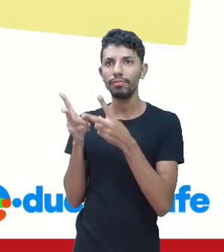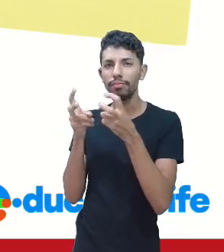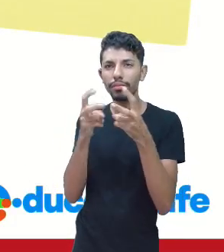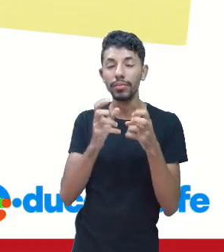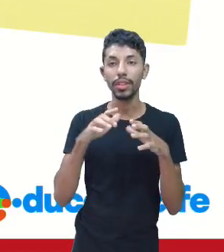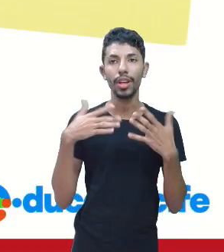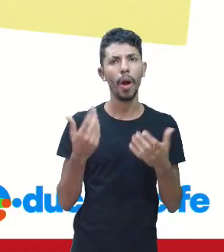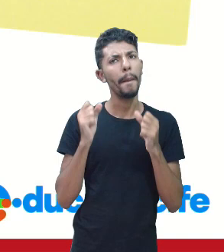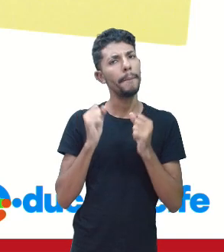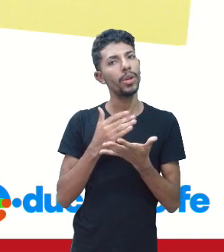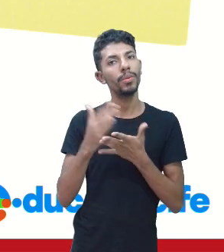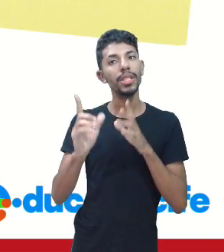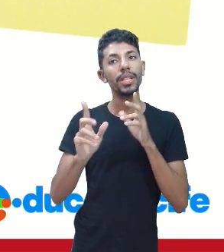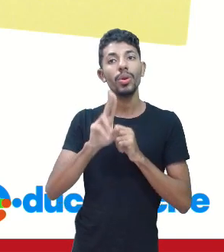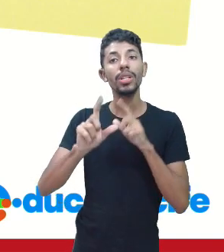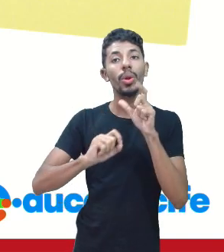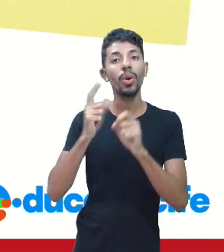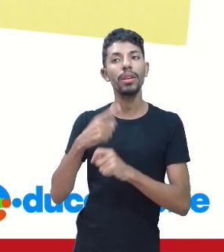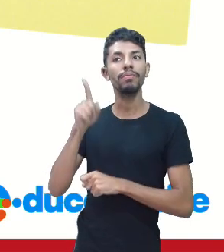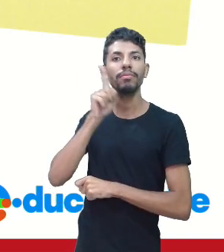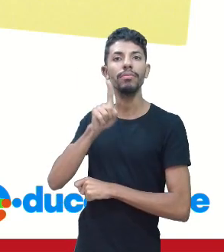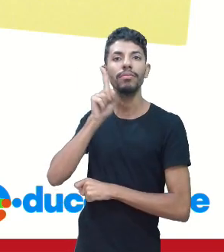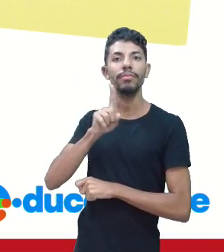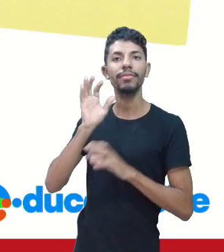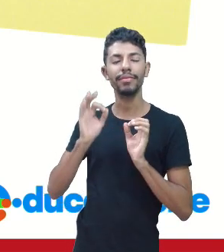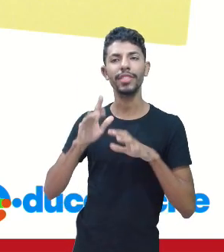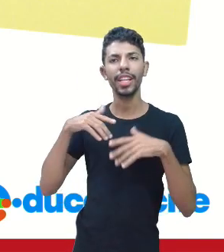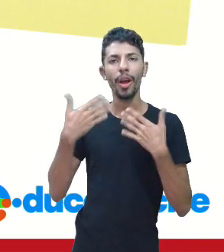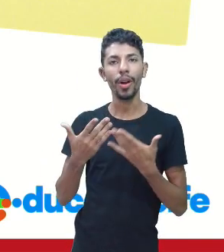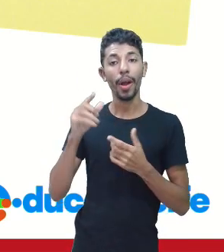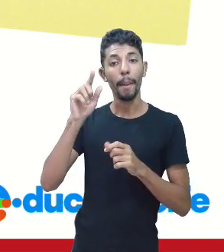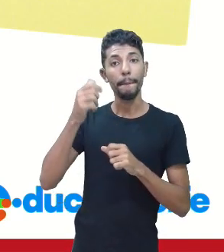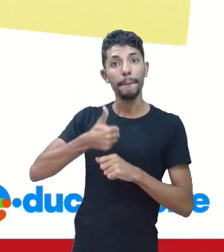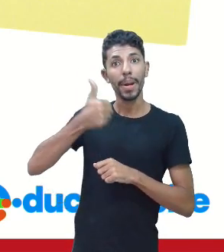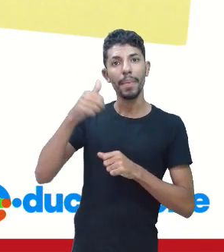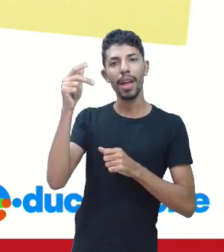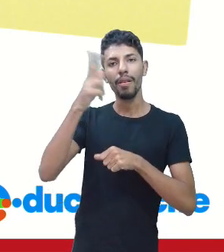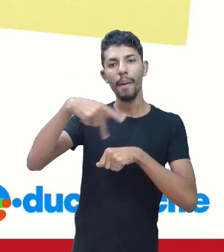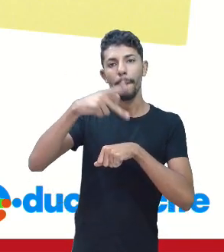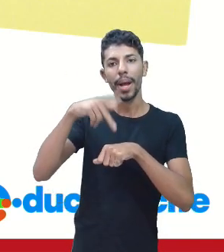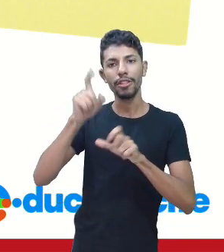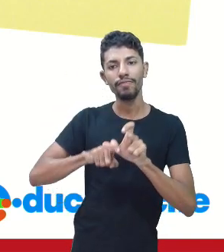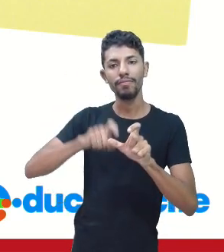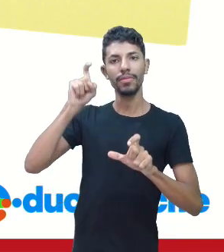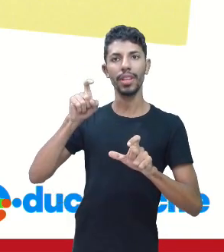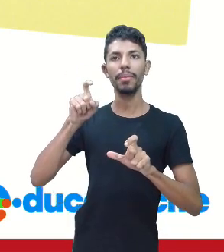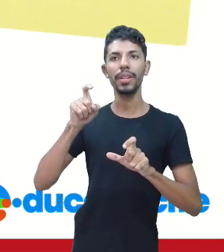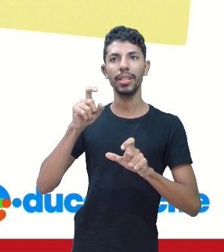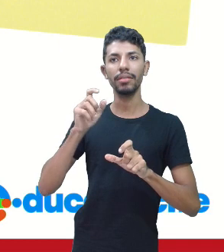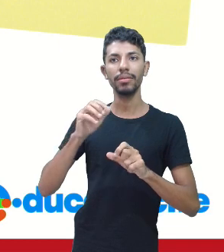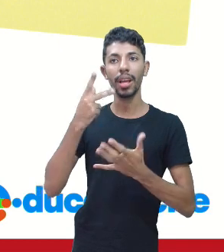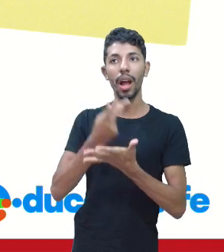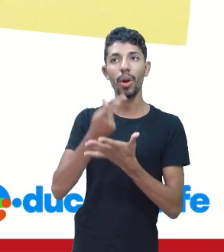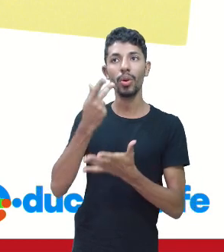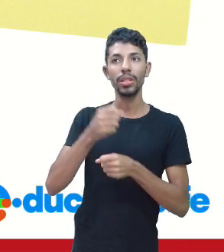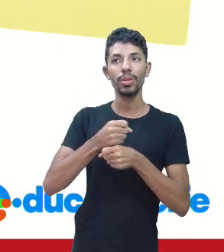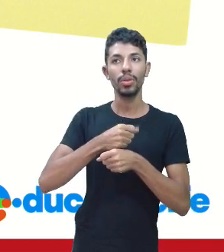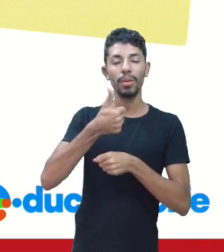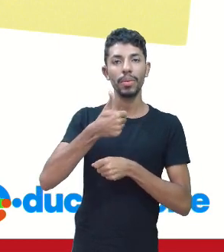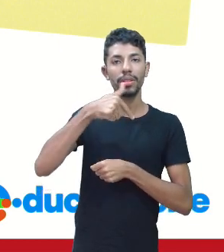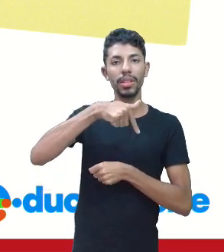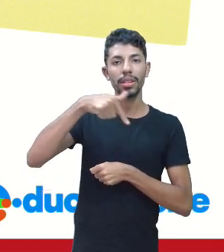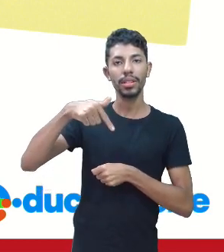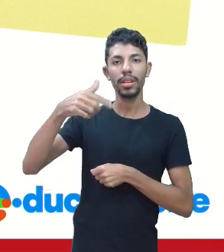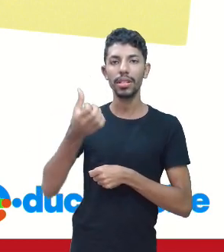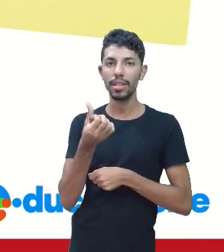Estados Unidos da América, né? Os Estados Unidos foi o primeiro país independente do continente americano. A independência se deu em 1776,